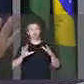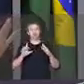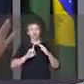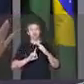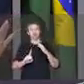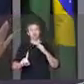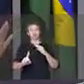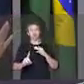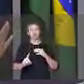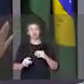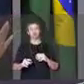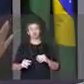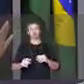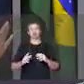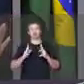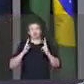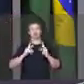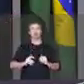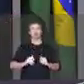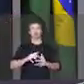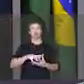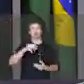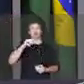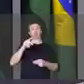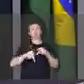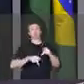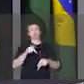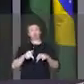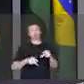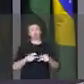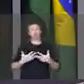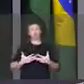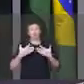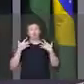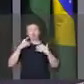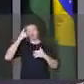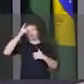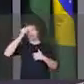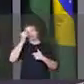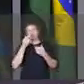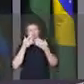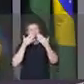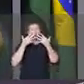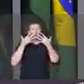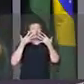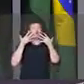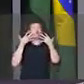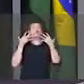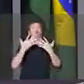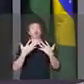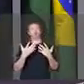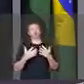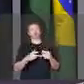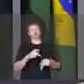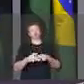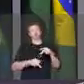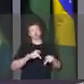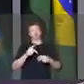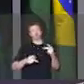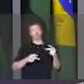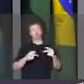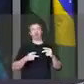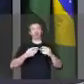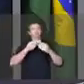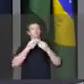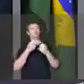ele lavou a alma do povo brasileiro. A alegria, o alívio estampado no rosto dos brasileiros de bem,